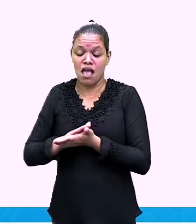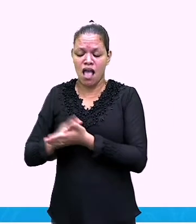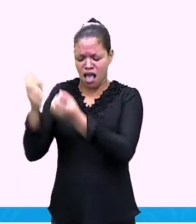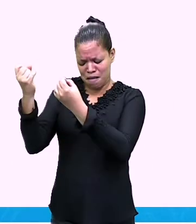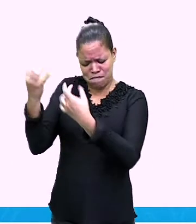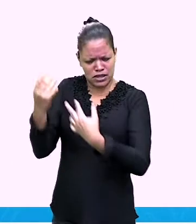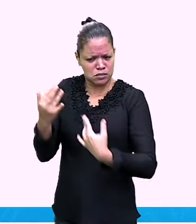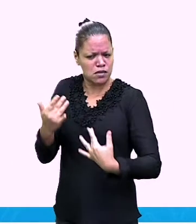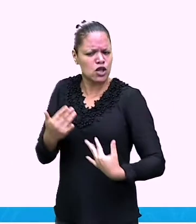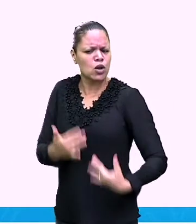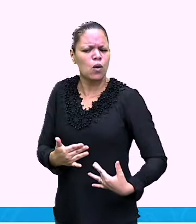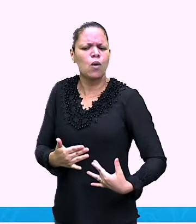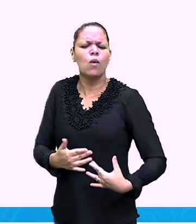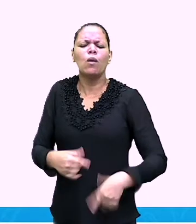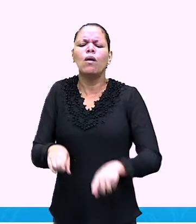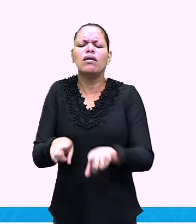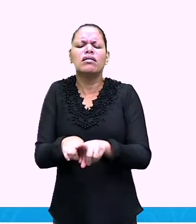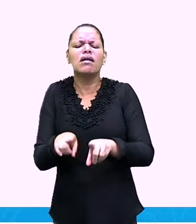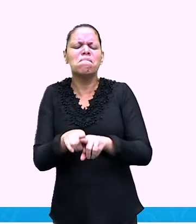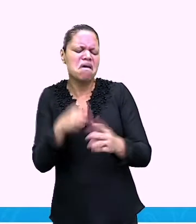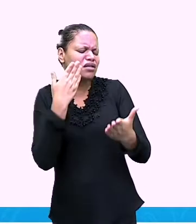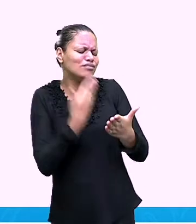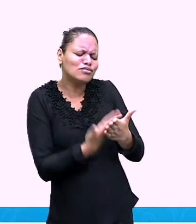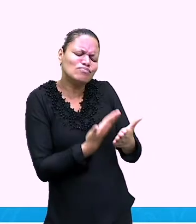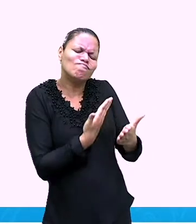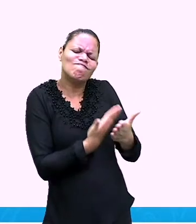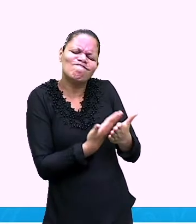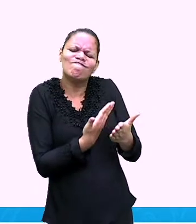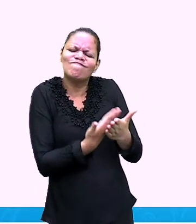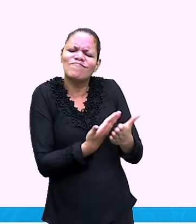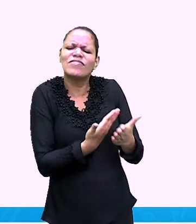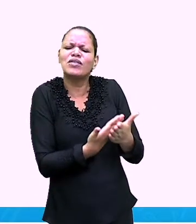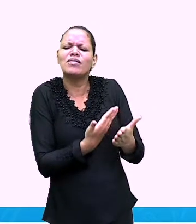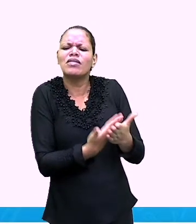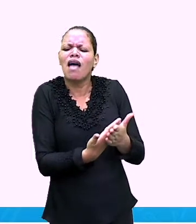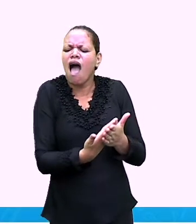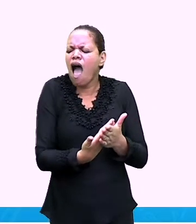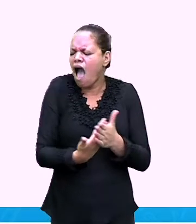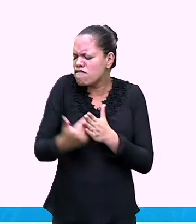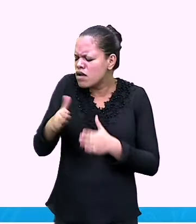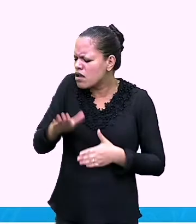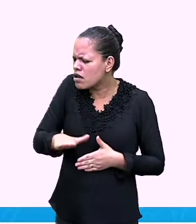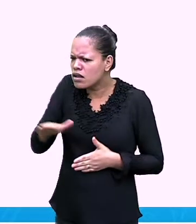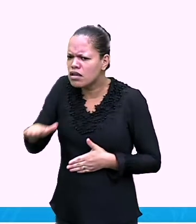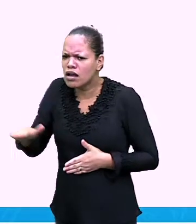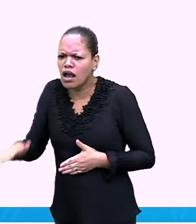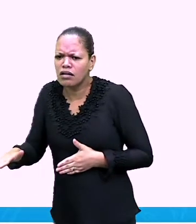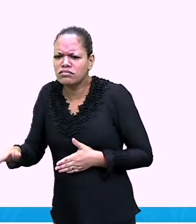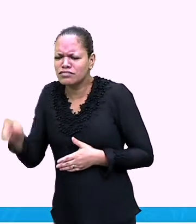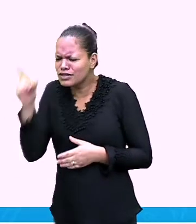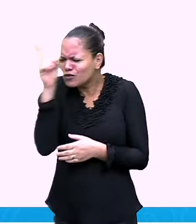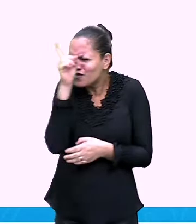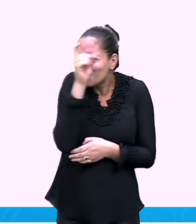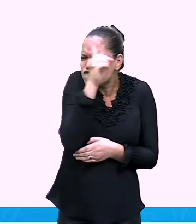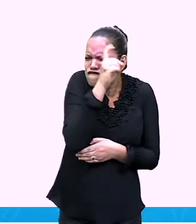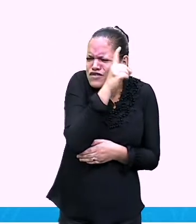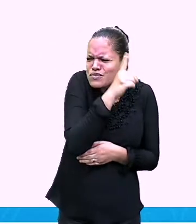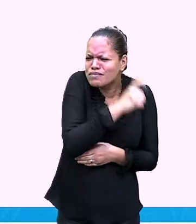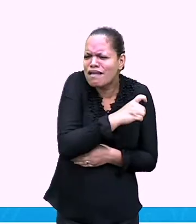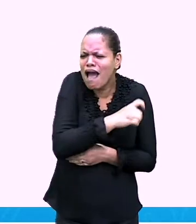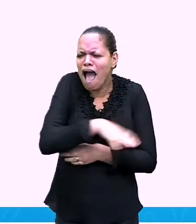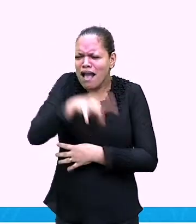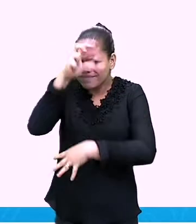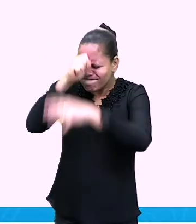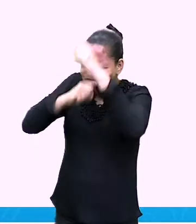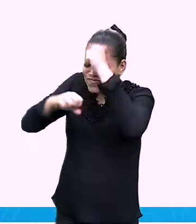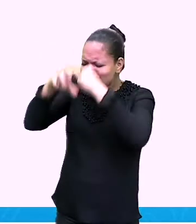né, ainda estudava. E você sabe o quê? Crianças com distúrbios, com dificuldades de